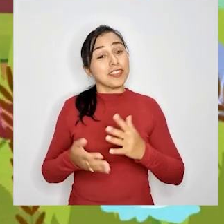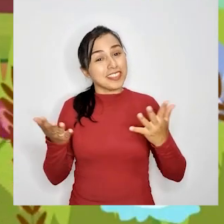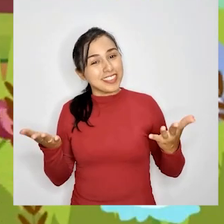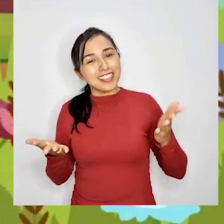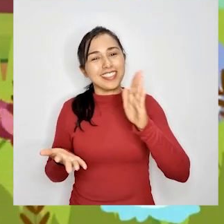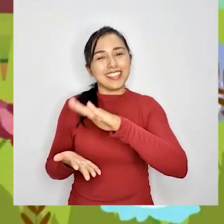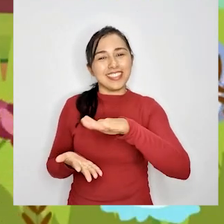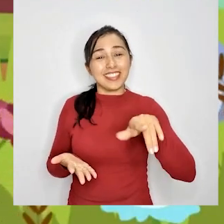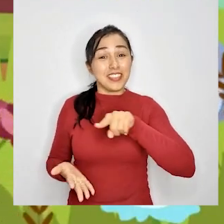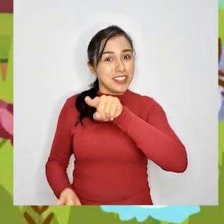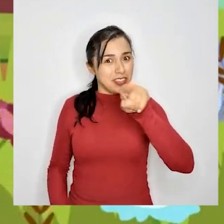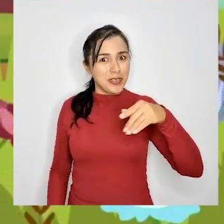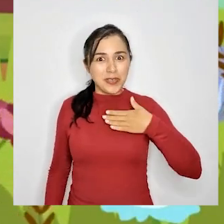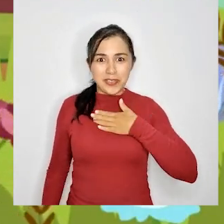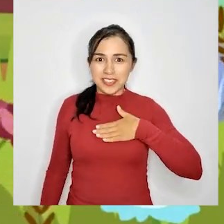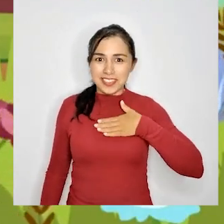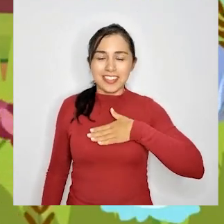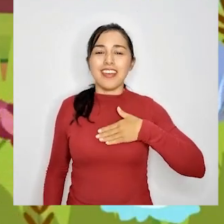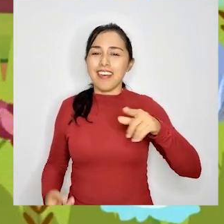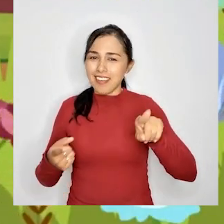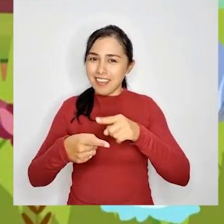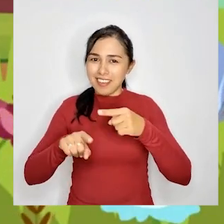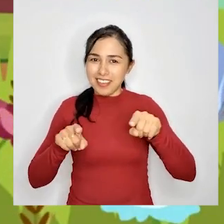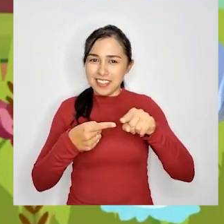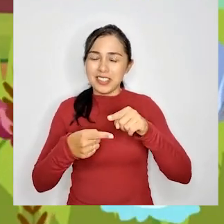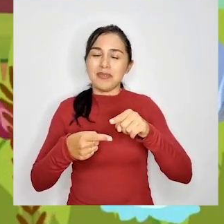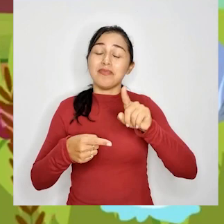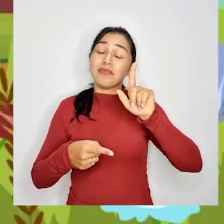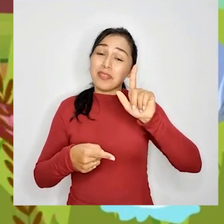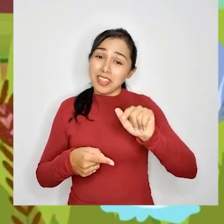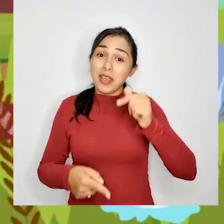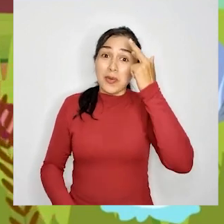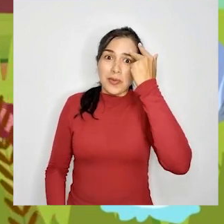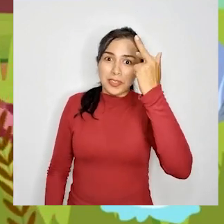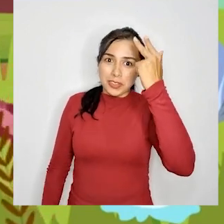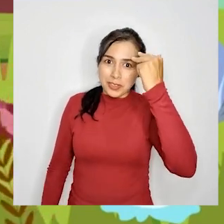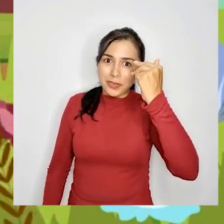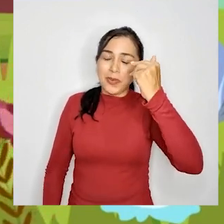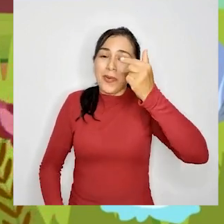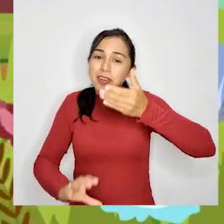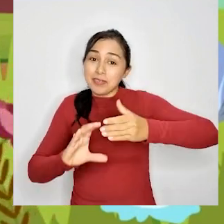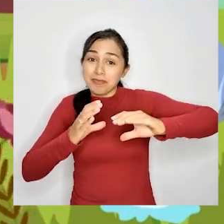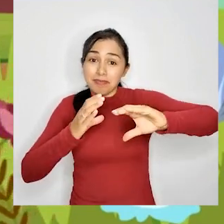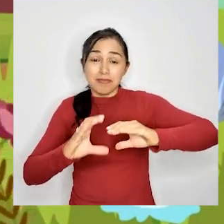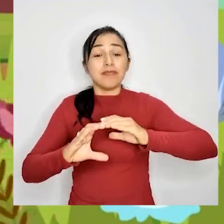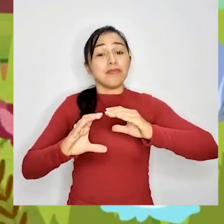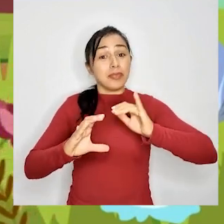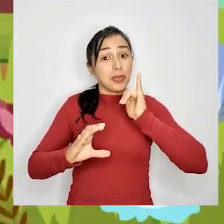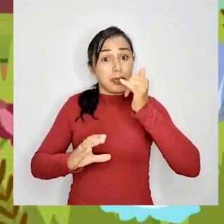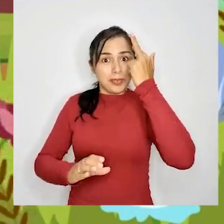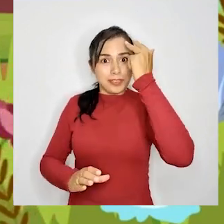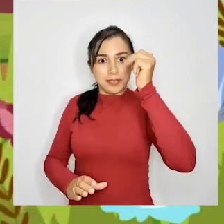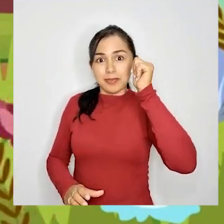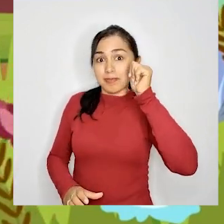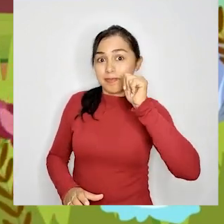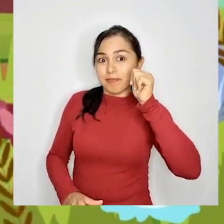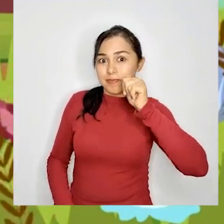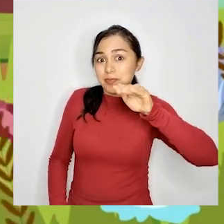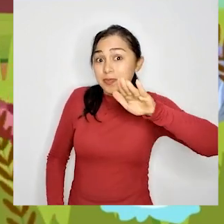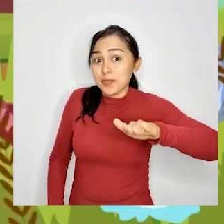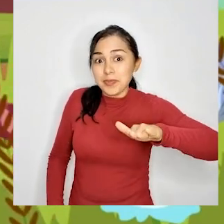Então, crianças, vocês gostaram da música? É uma história cantada que conta a história de quem?